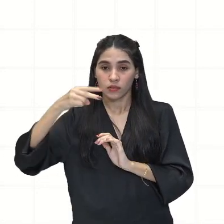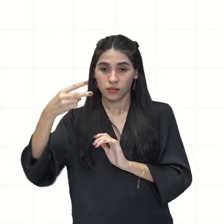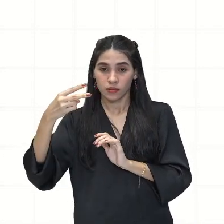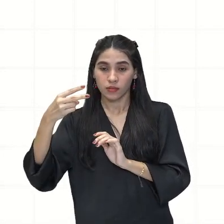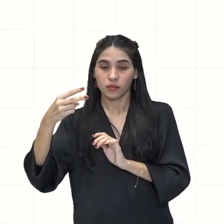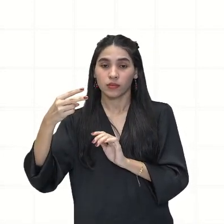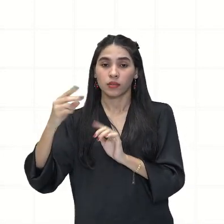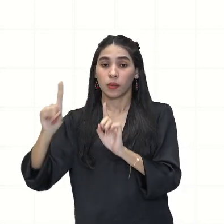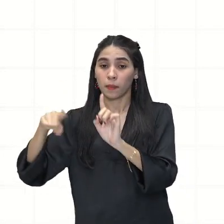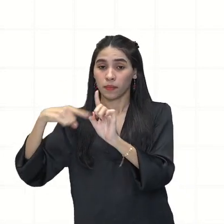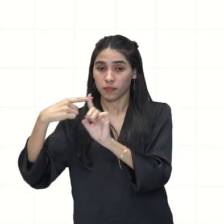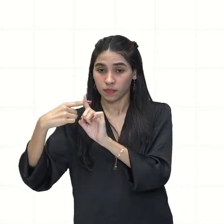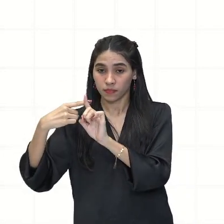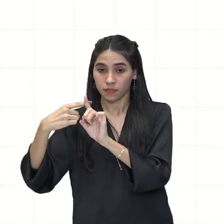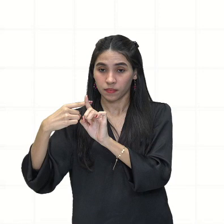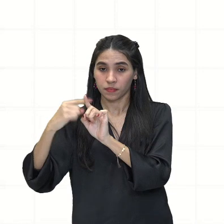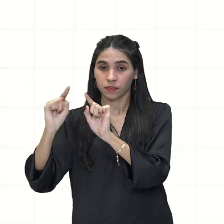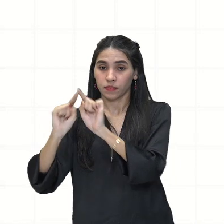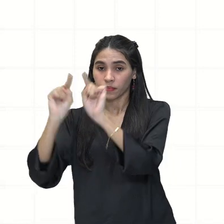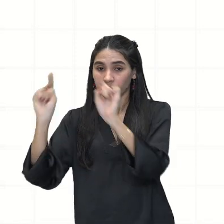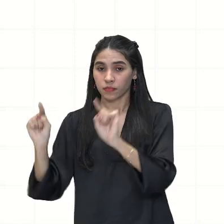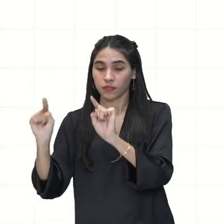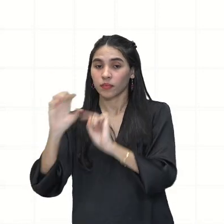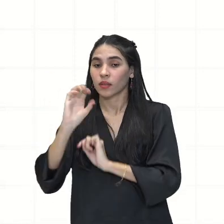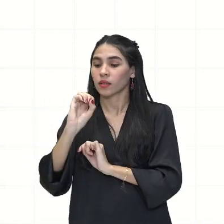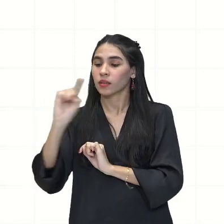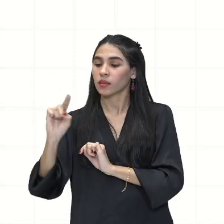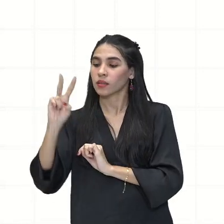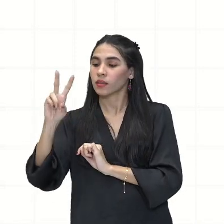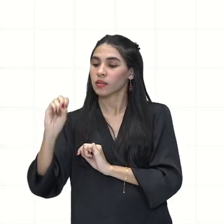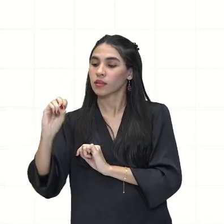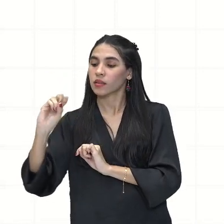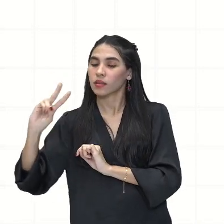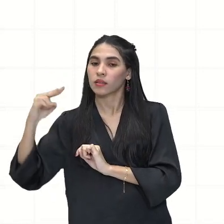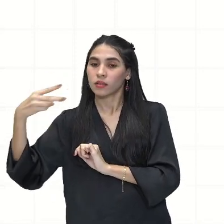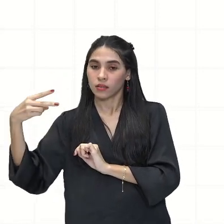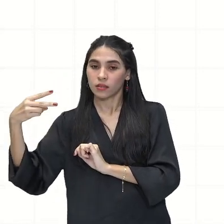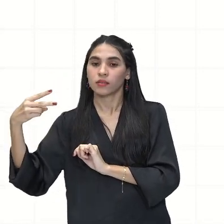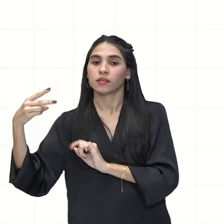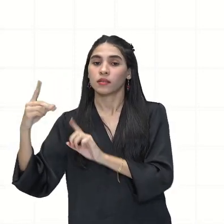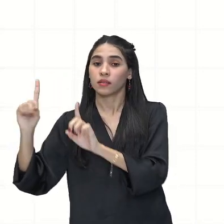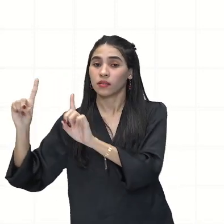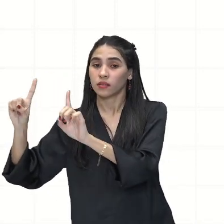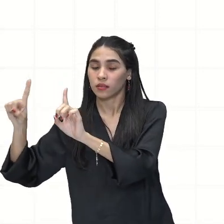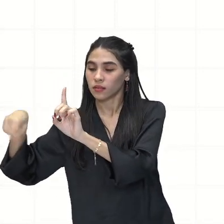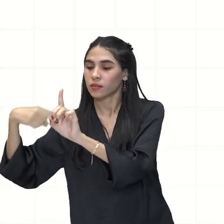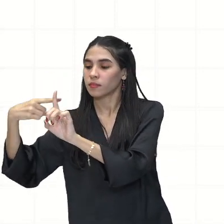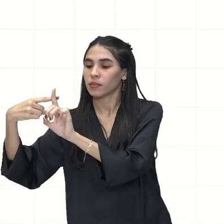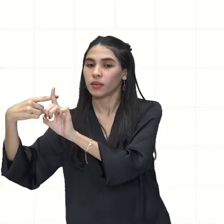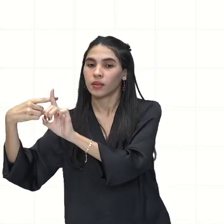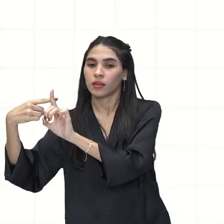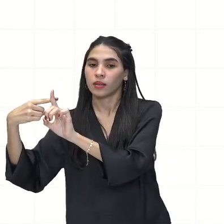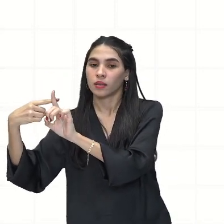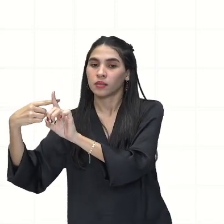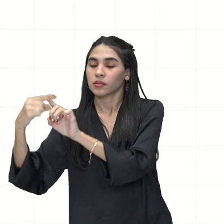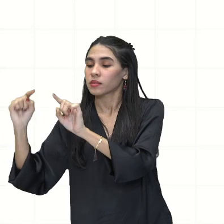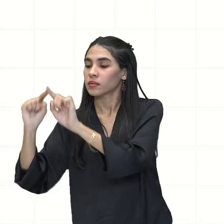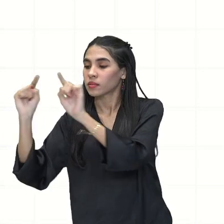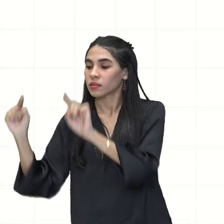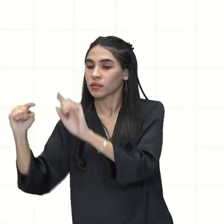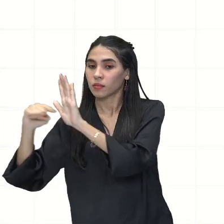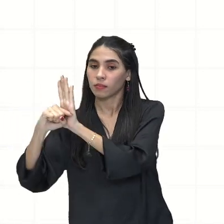4,50 elevado ao quadrado, 9 menos 8,50 elevado ao quadrado, 0,50 elevado ao quadrado,